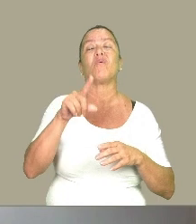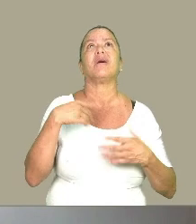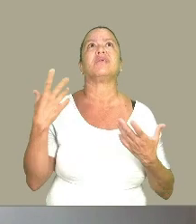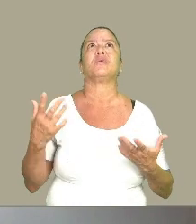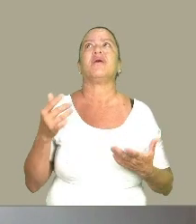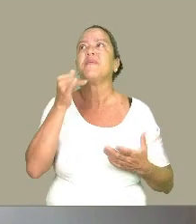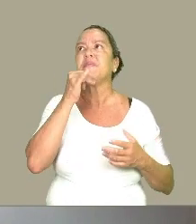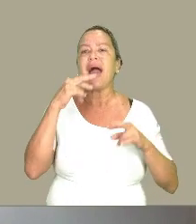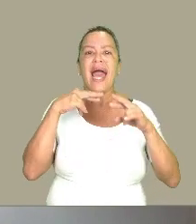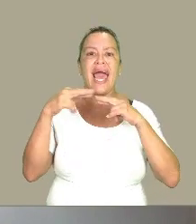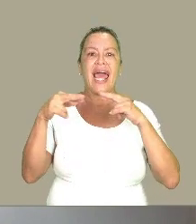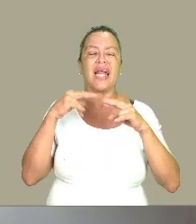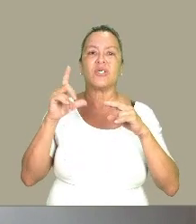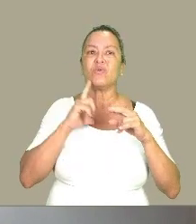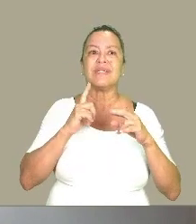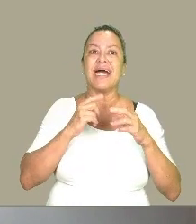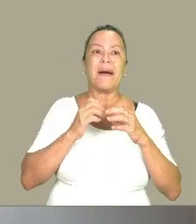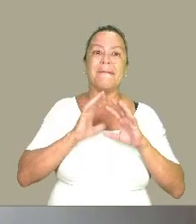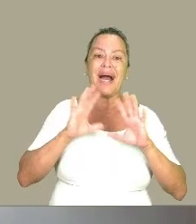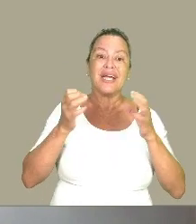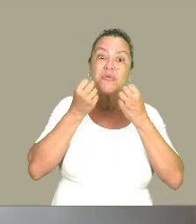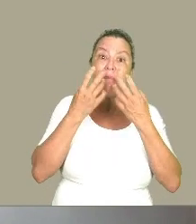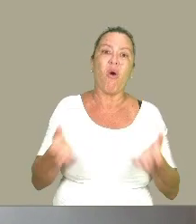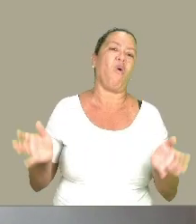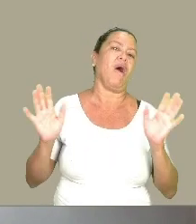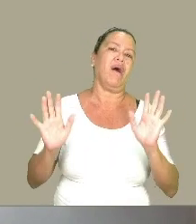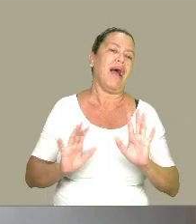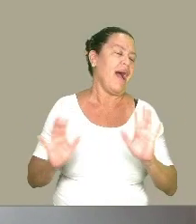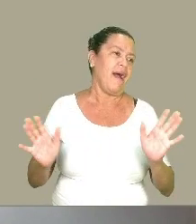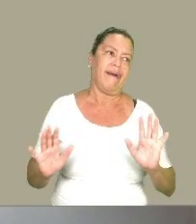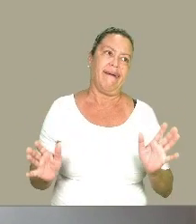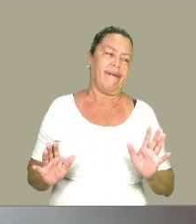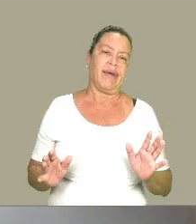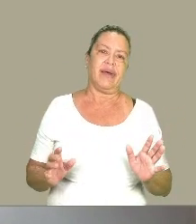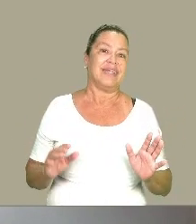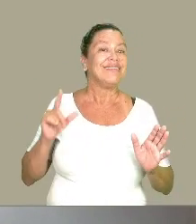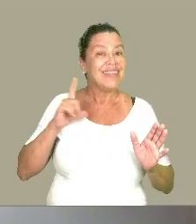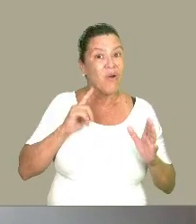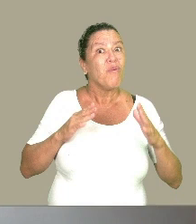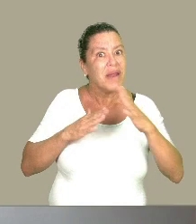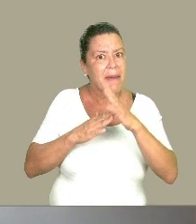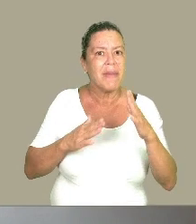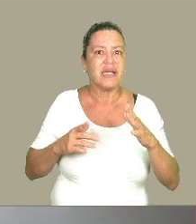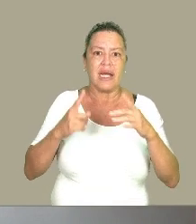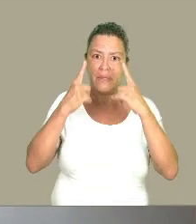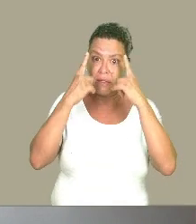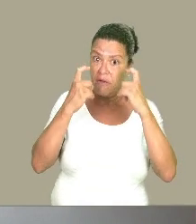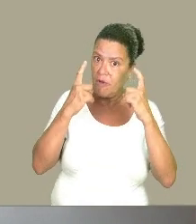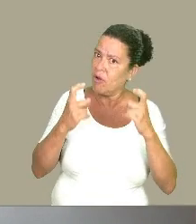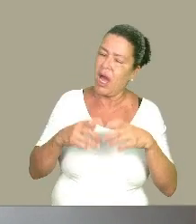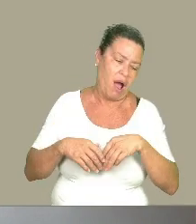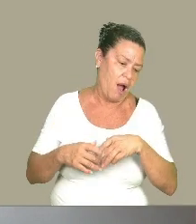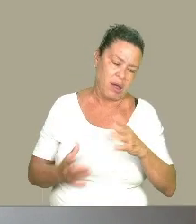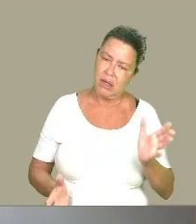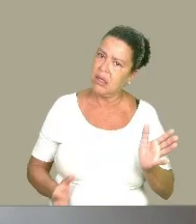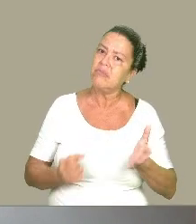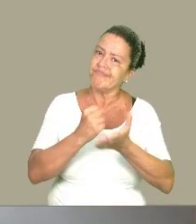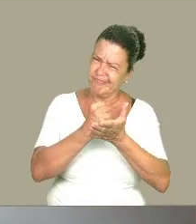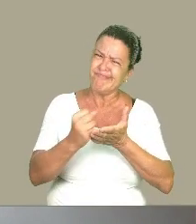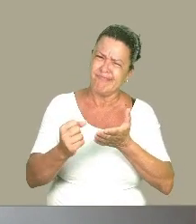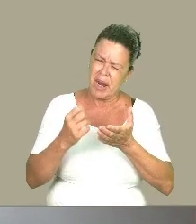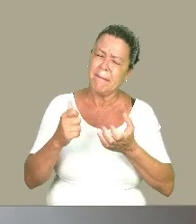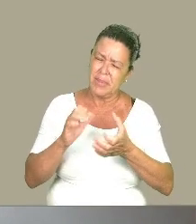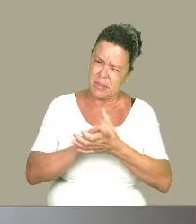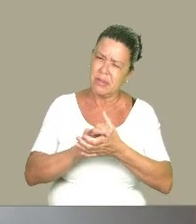a relação não ser mais sustentável. É quando, por exemplo, entra a violência nessa relação. É